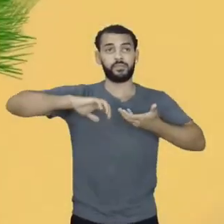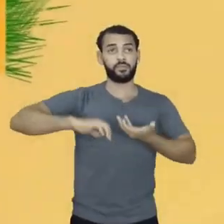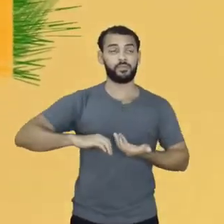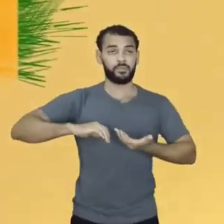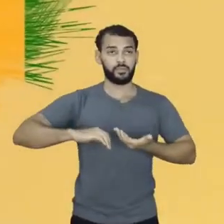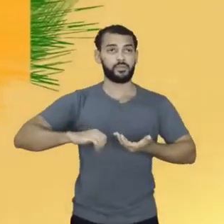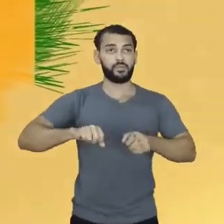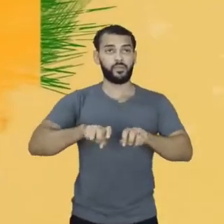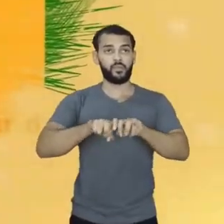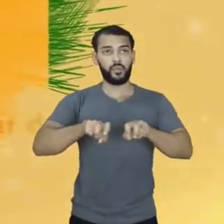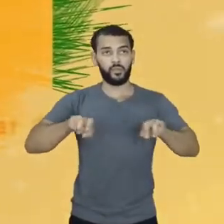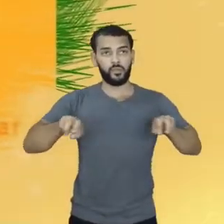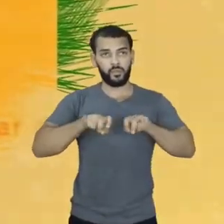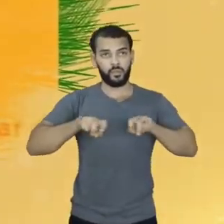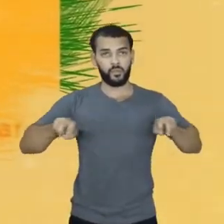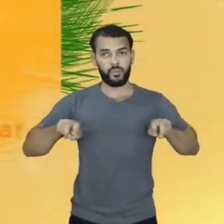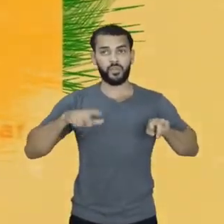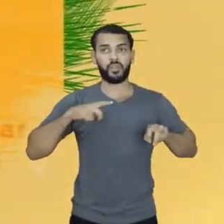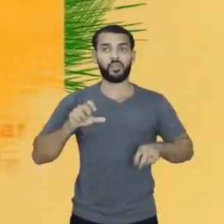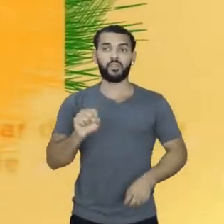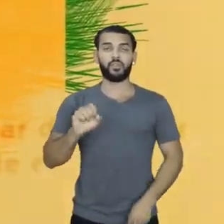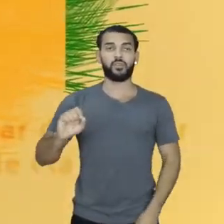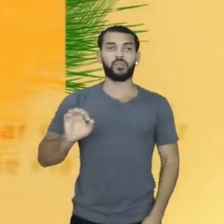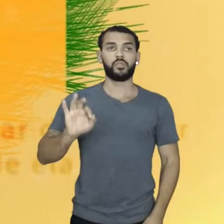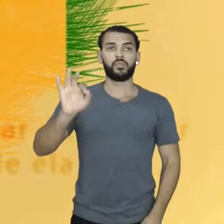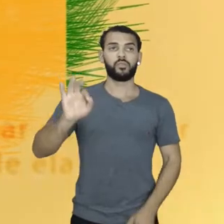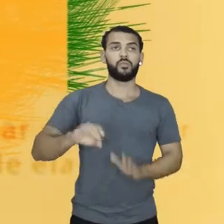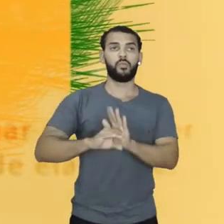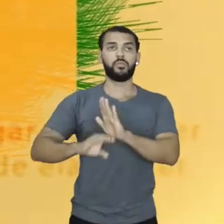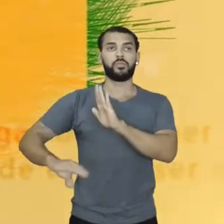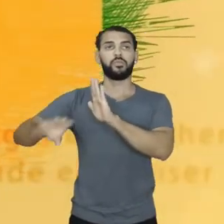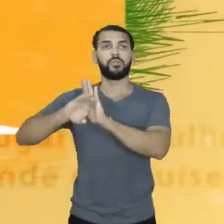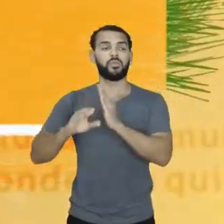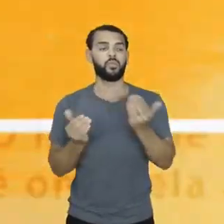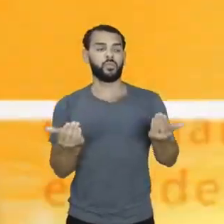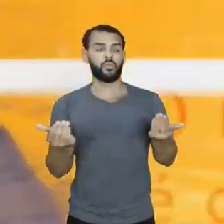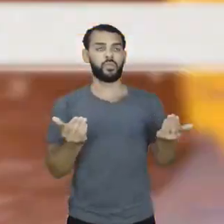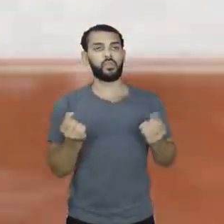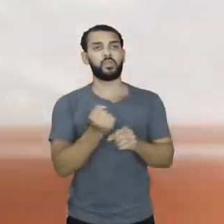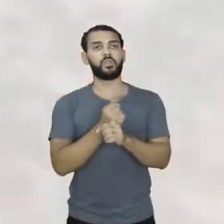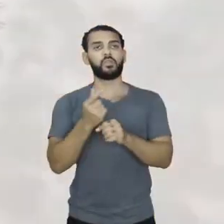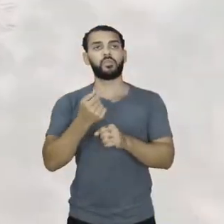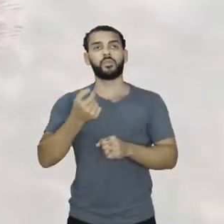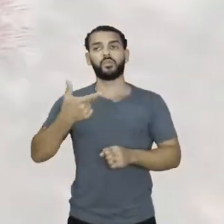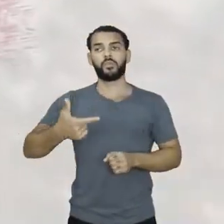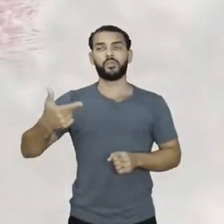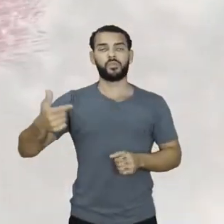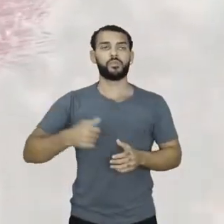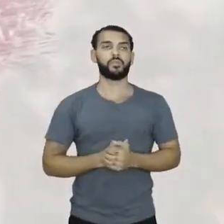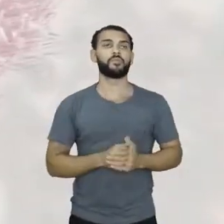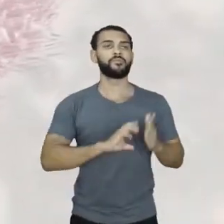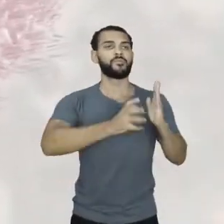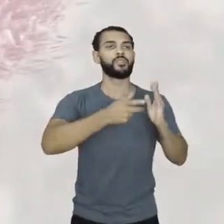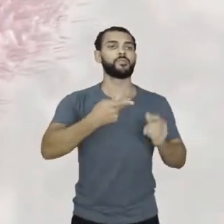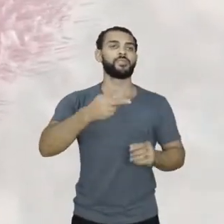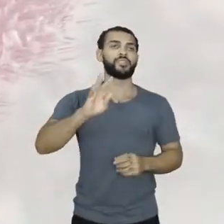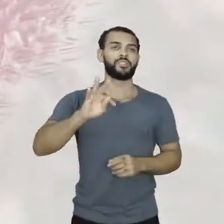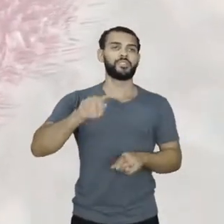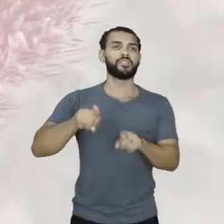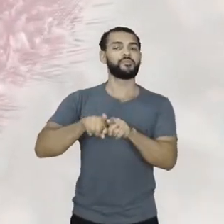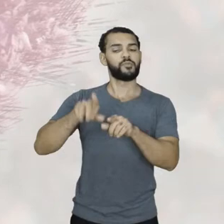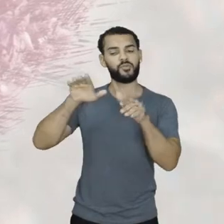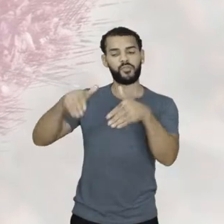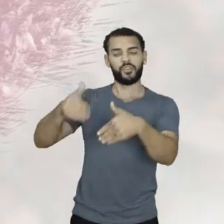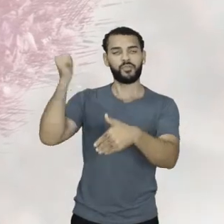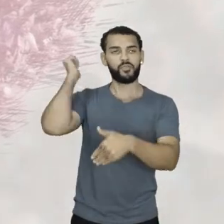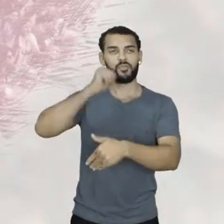bancada de deputadas aumentou em 80% na eleição de 2022. É o Partido dos Trabalhadores e das Trabalhadoras,